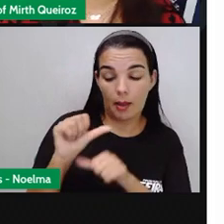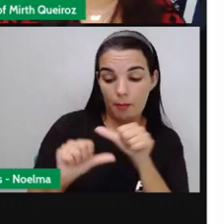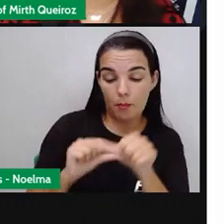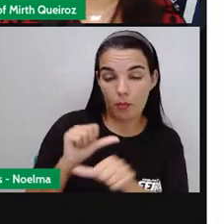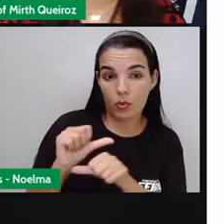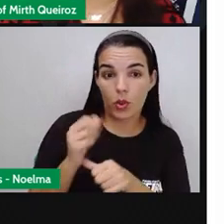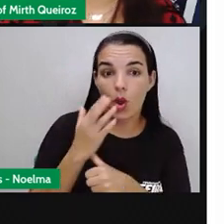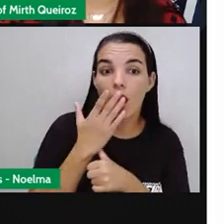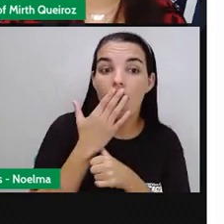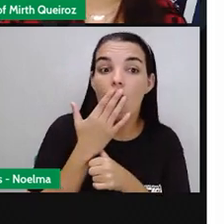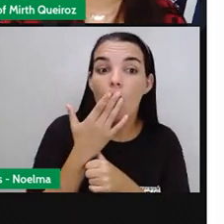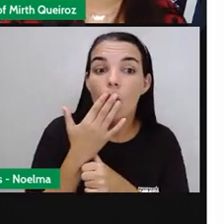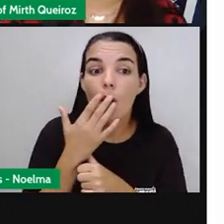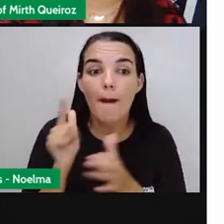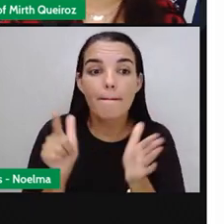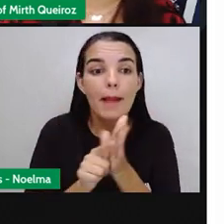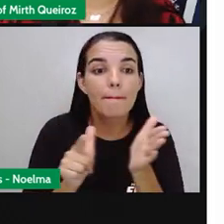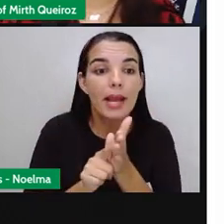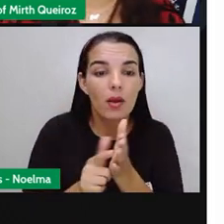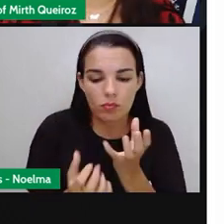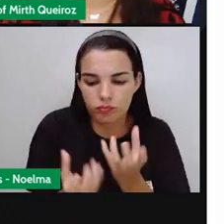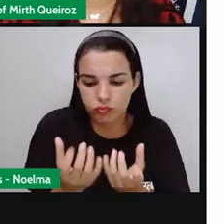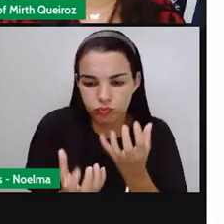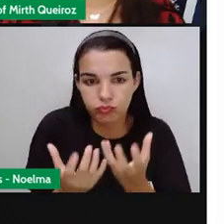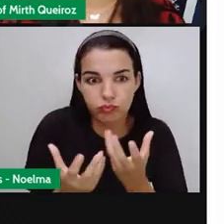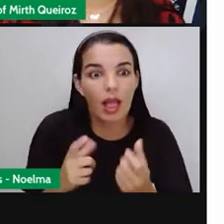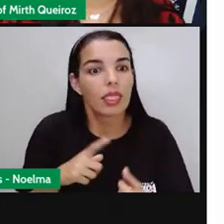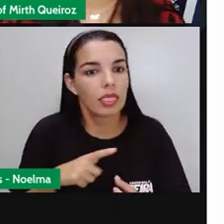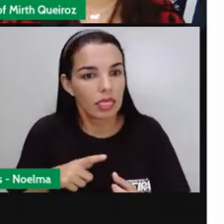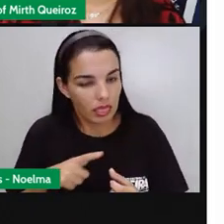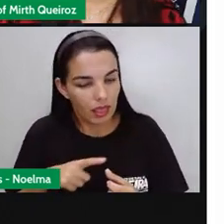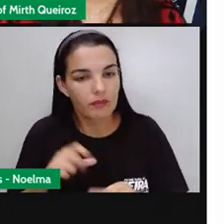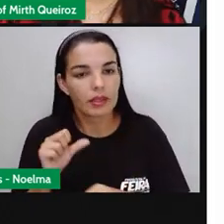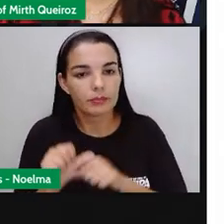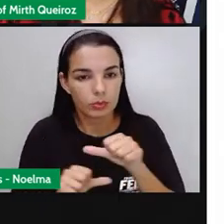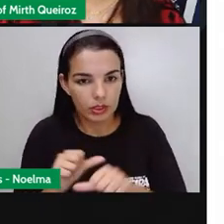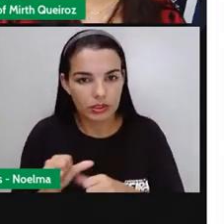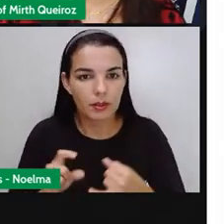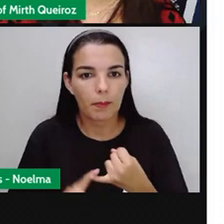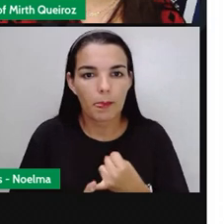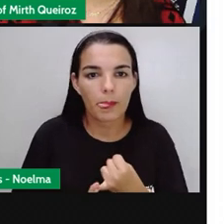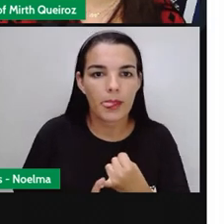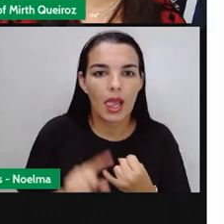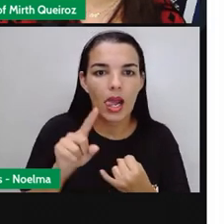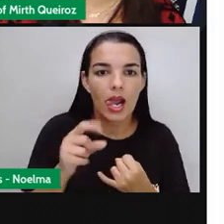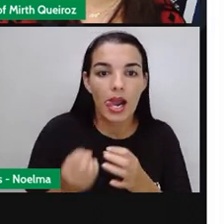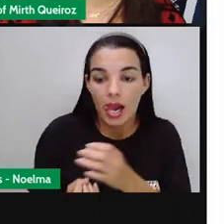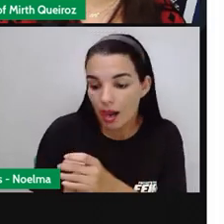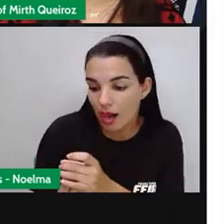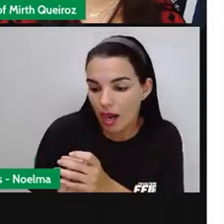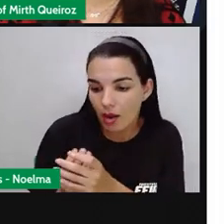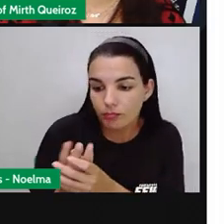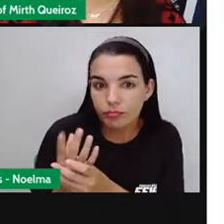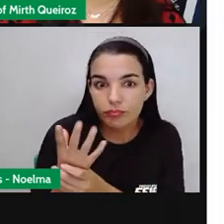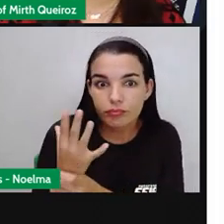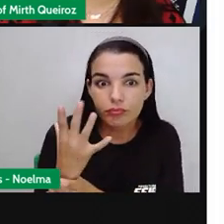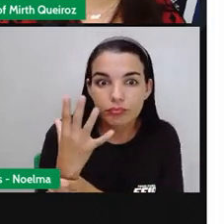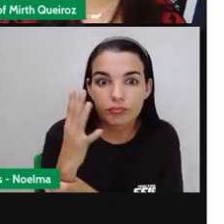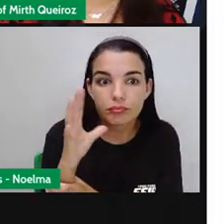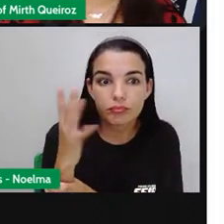No caso, um papel queimado, por exemplo. Dá para você saber, né? Que houve uma alteração. O surgimento de uma chama ou